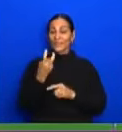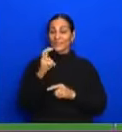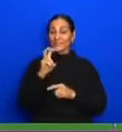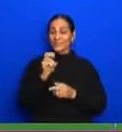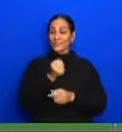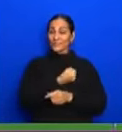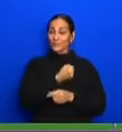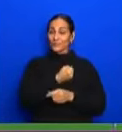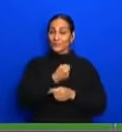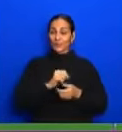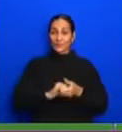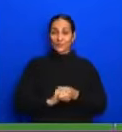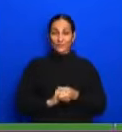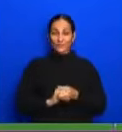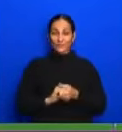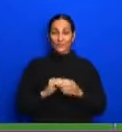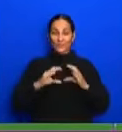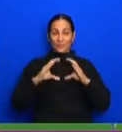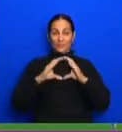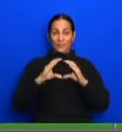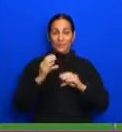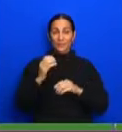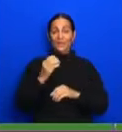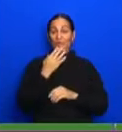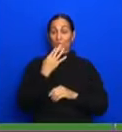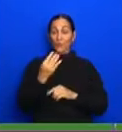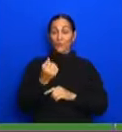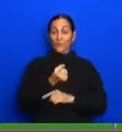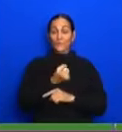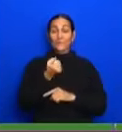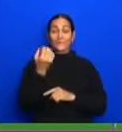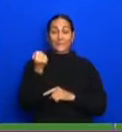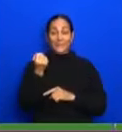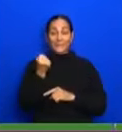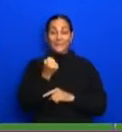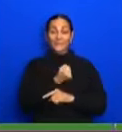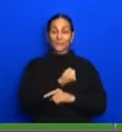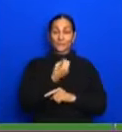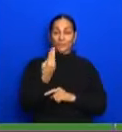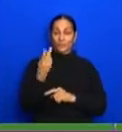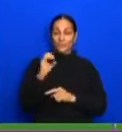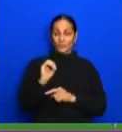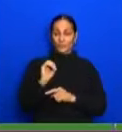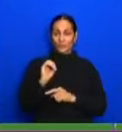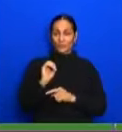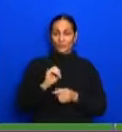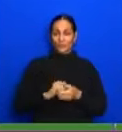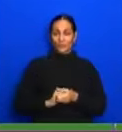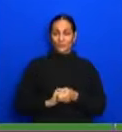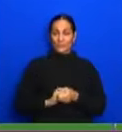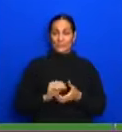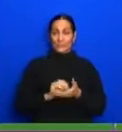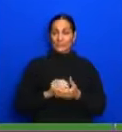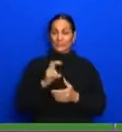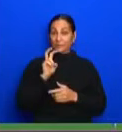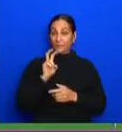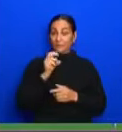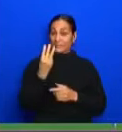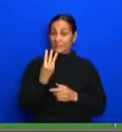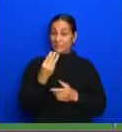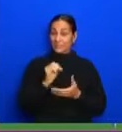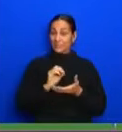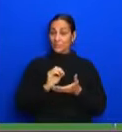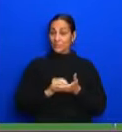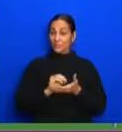15 números. Bola branca número 20. Branca 20. Faltam apenas 3